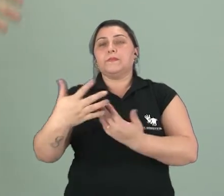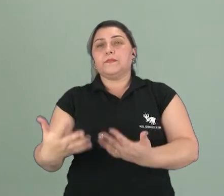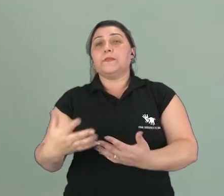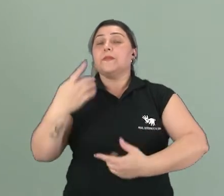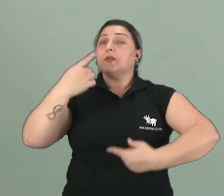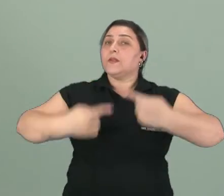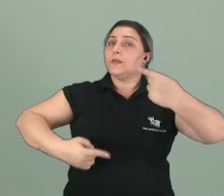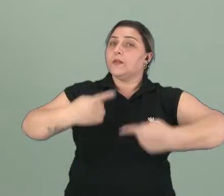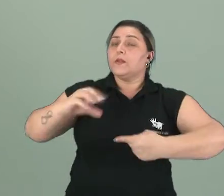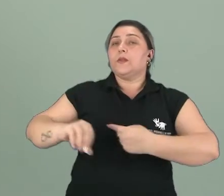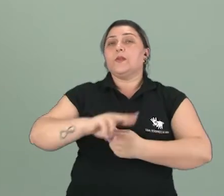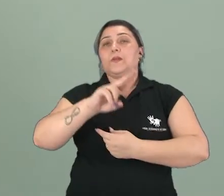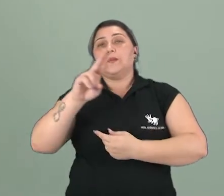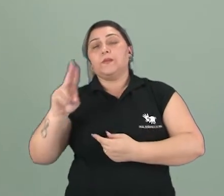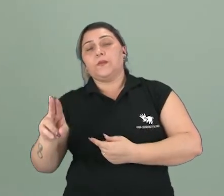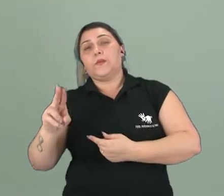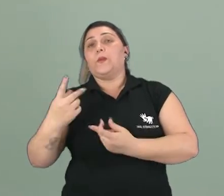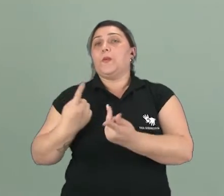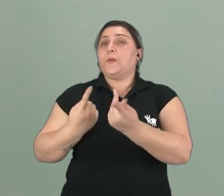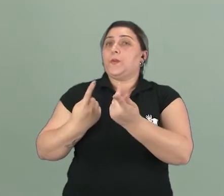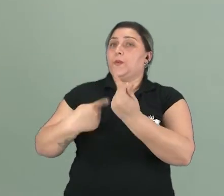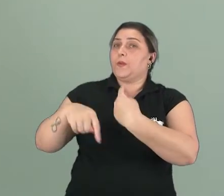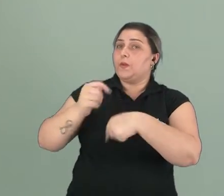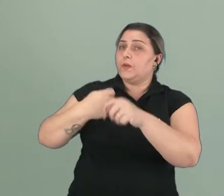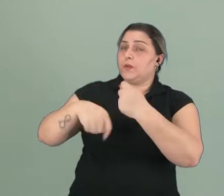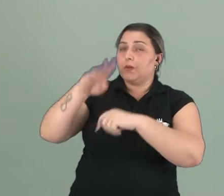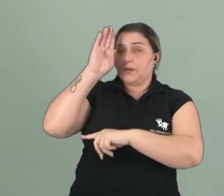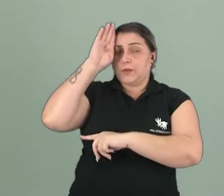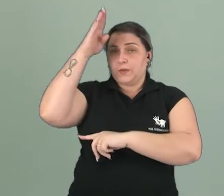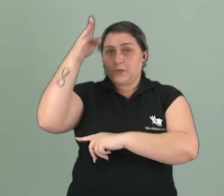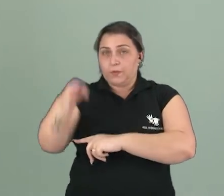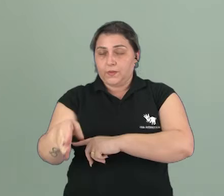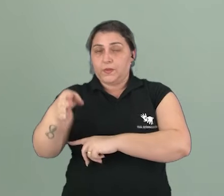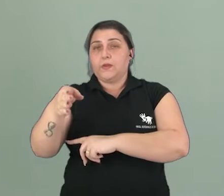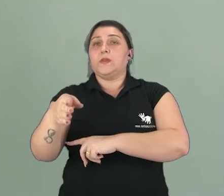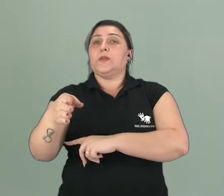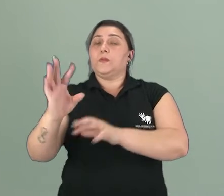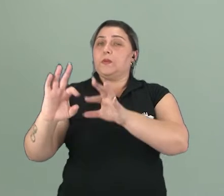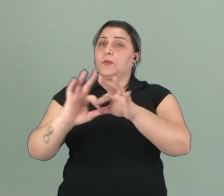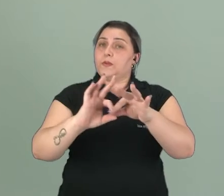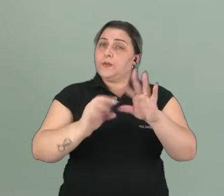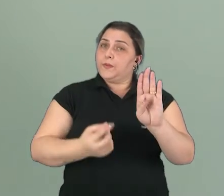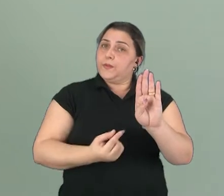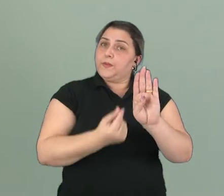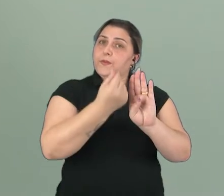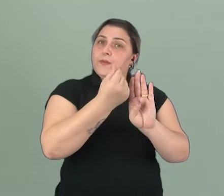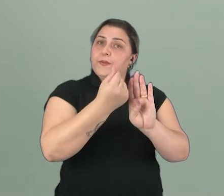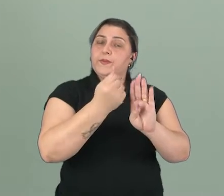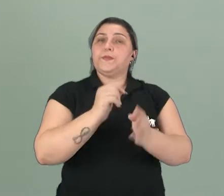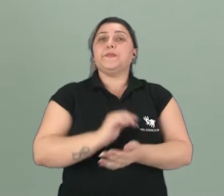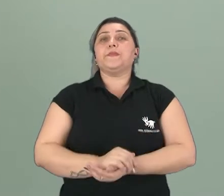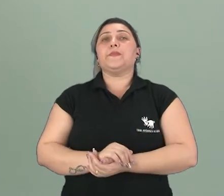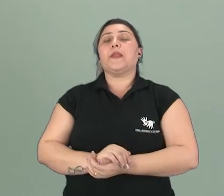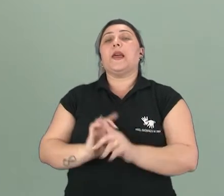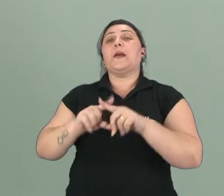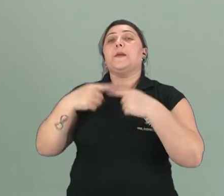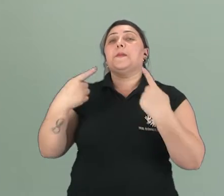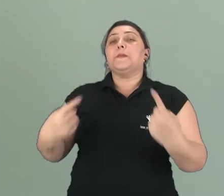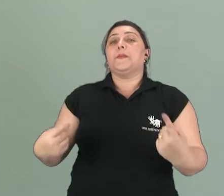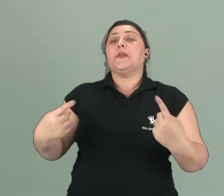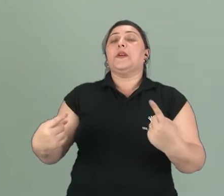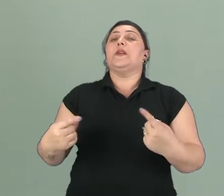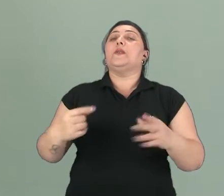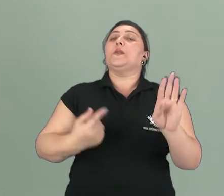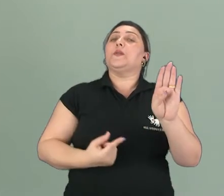forma política ou seja da forma econômica, que era o principal viés da classe burguesa. Só que